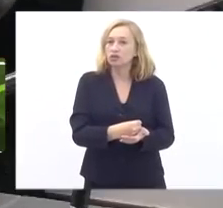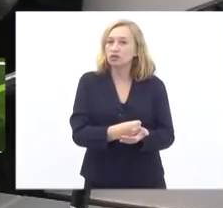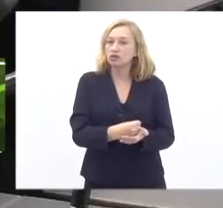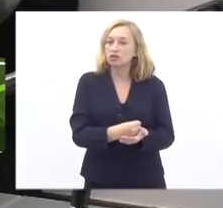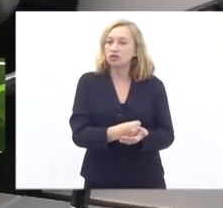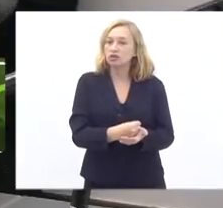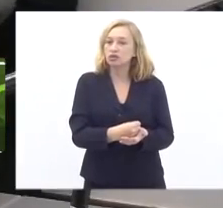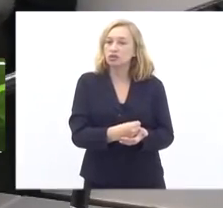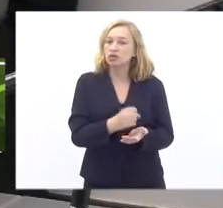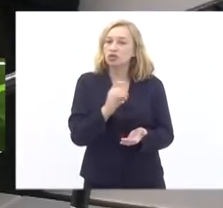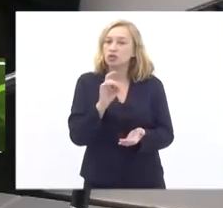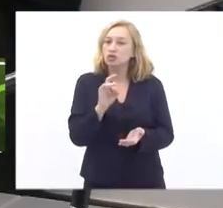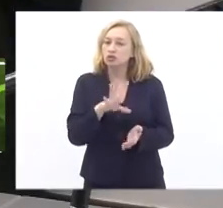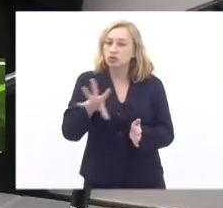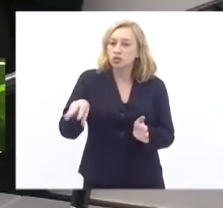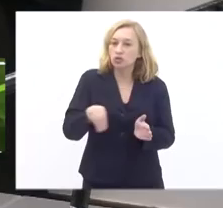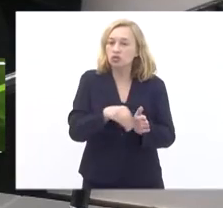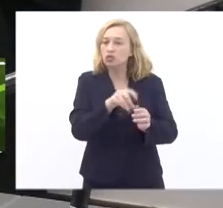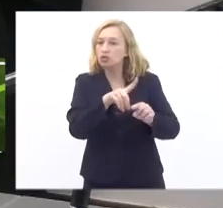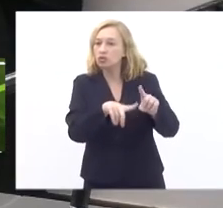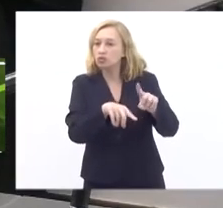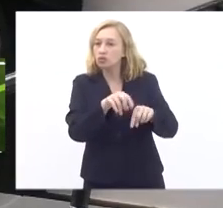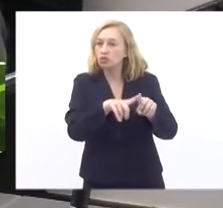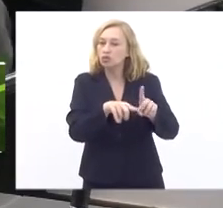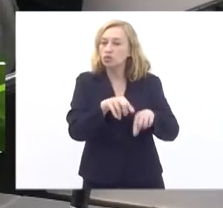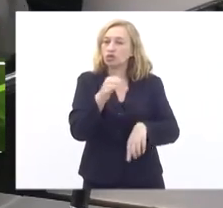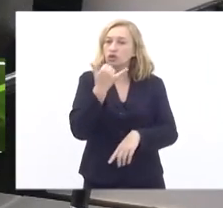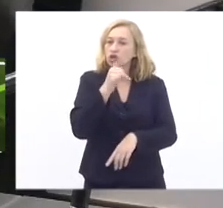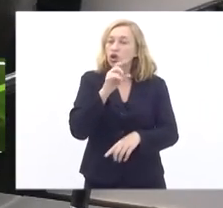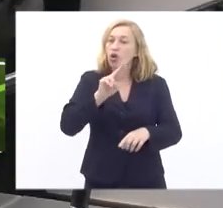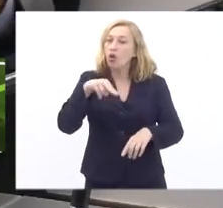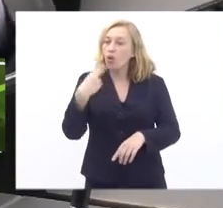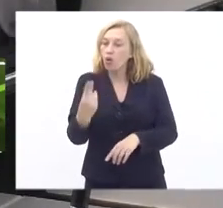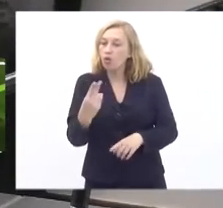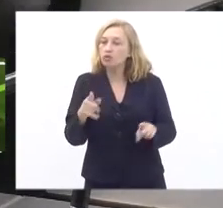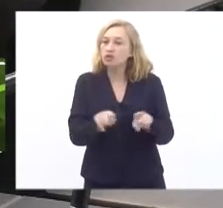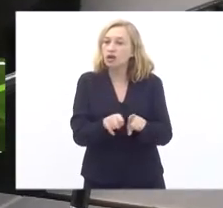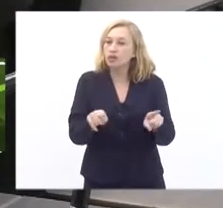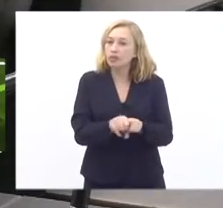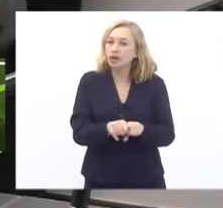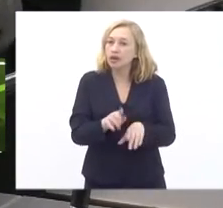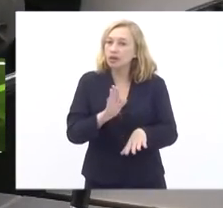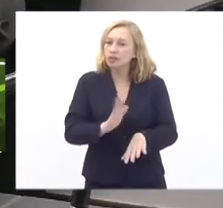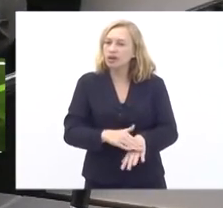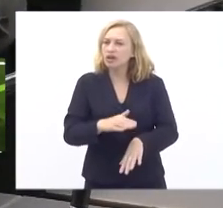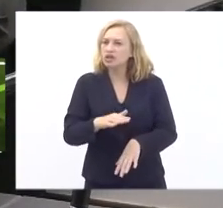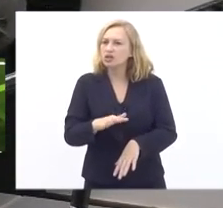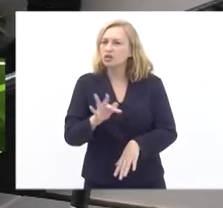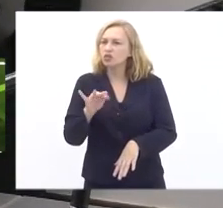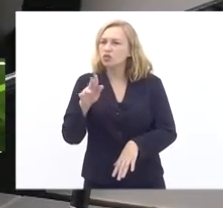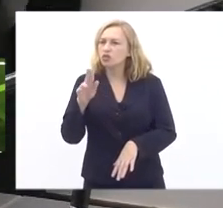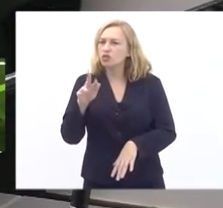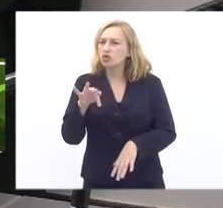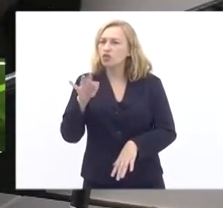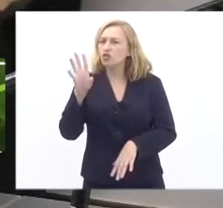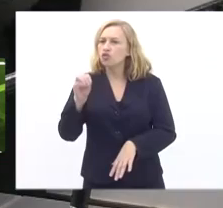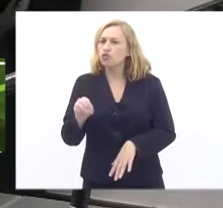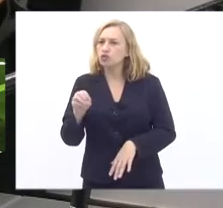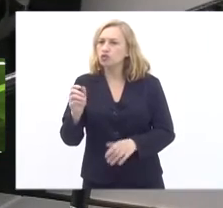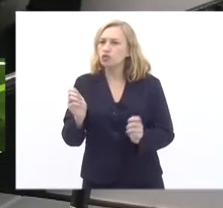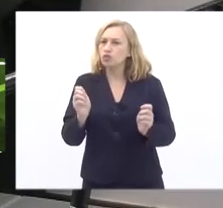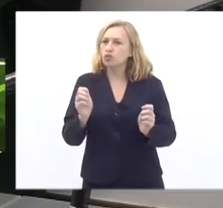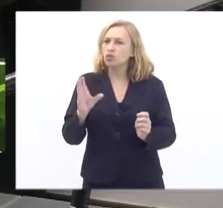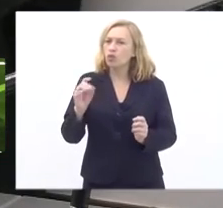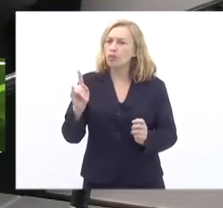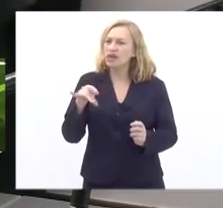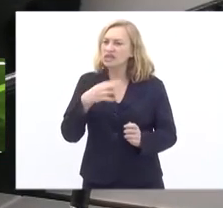somente sobre o produto energia ou também produto energia mais o fundo de compensação que está dentro